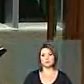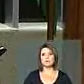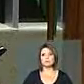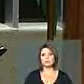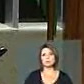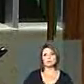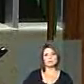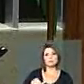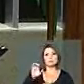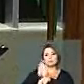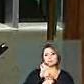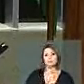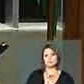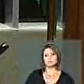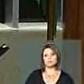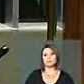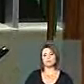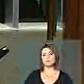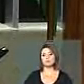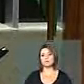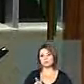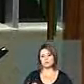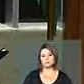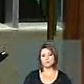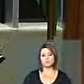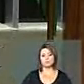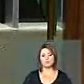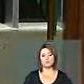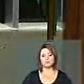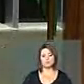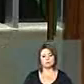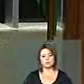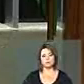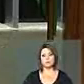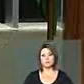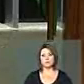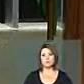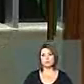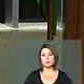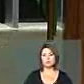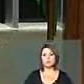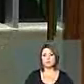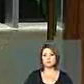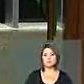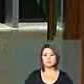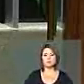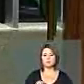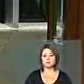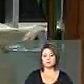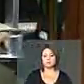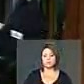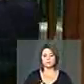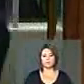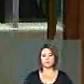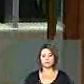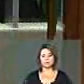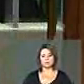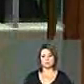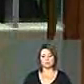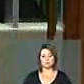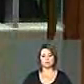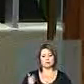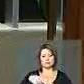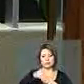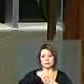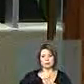eleições nos Estados, ocuparão um largo espaço da nossa agenda de trabalho nos próximos